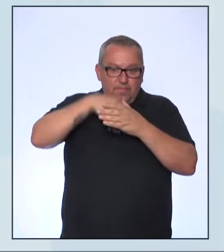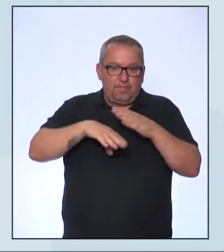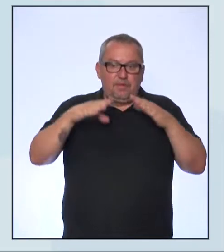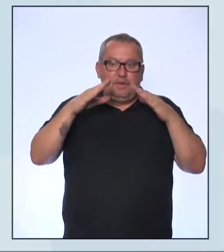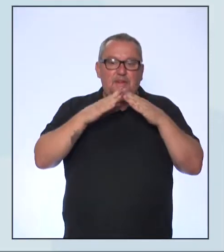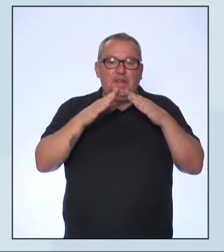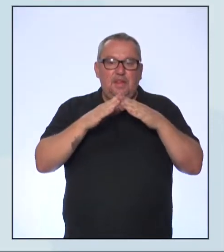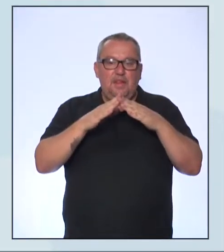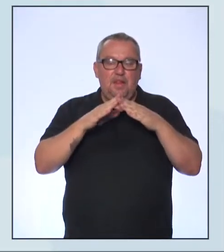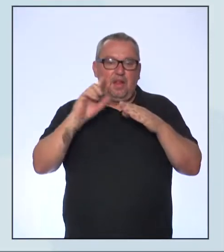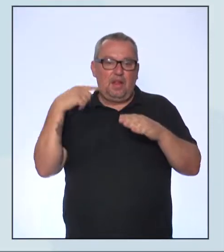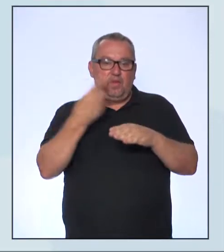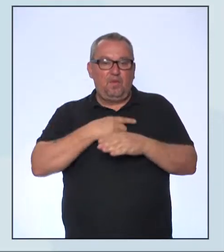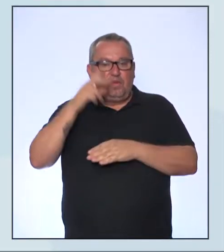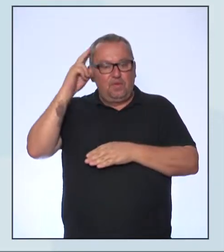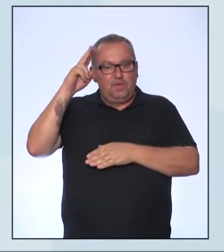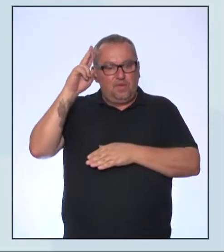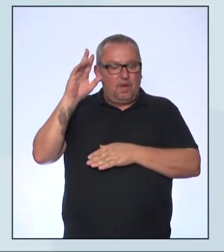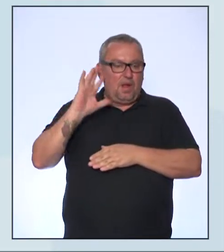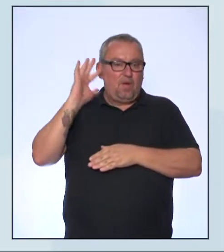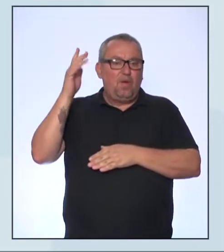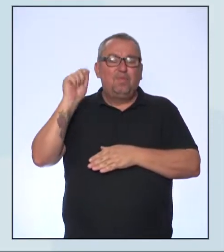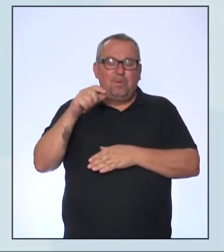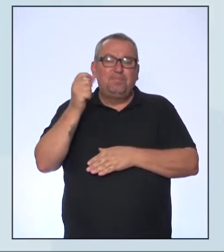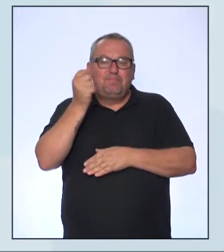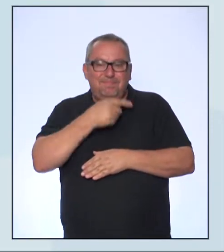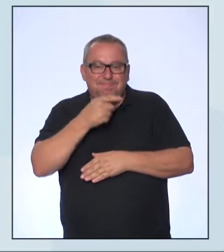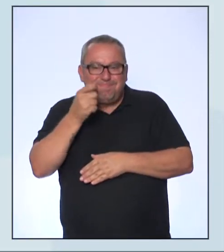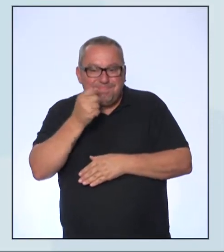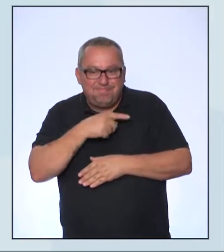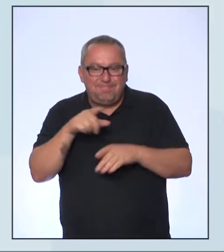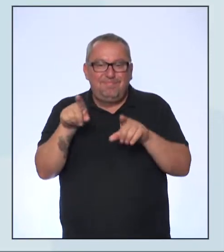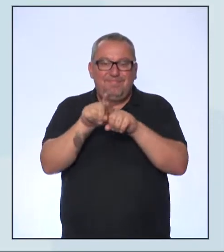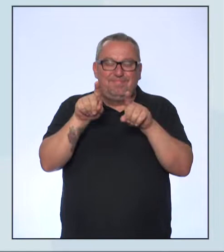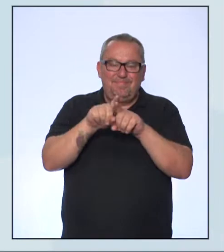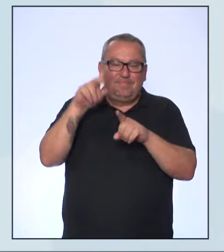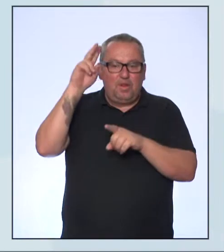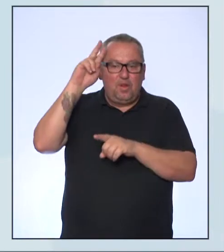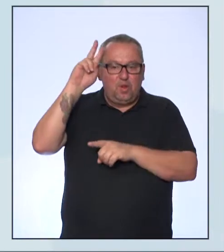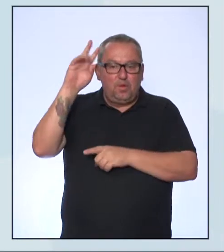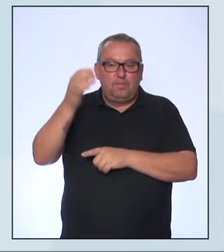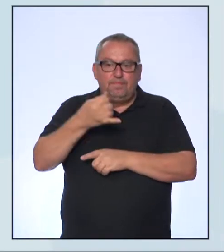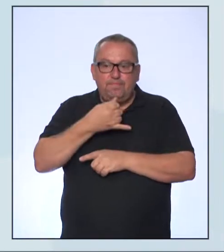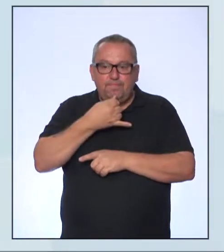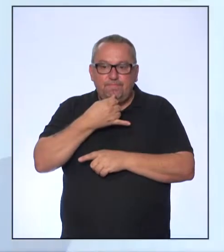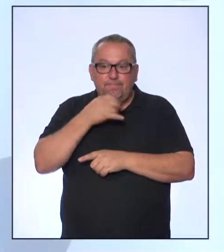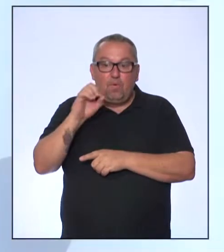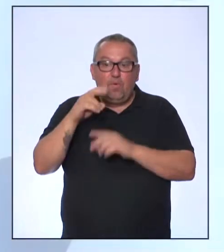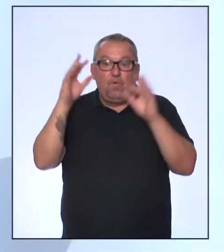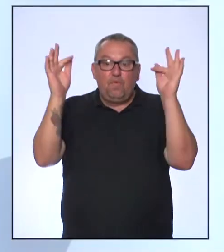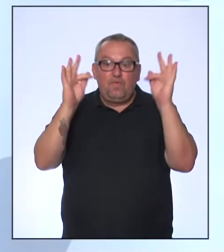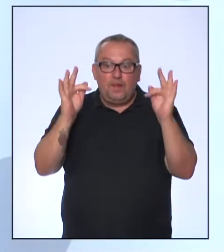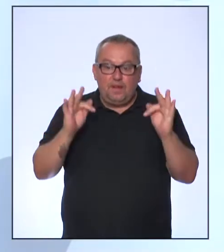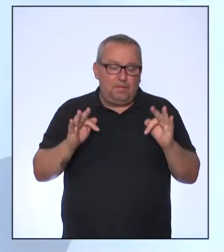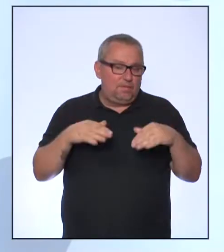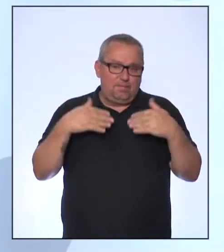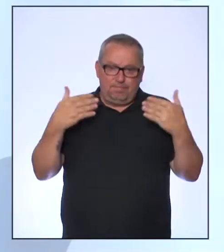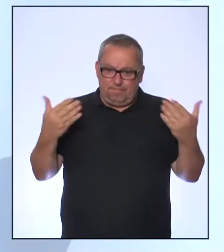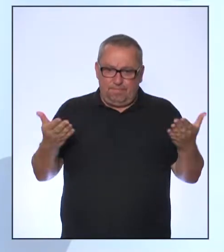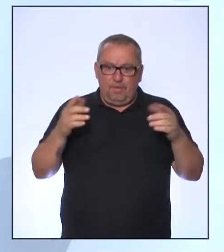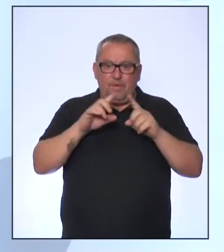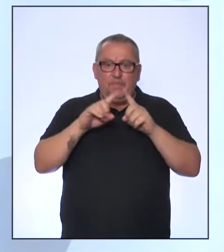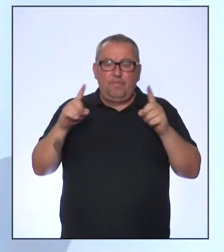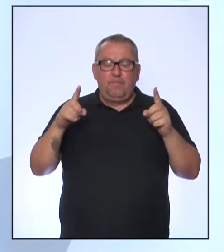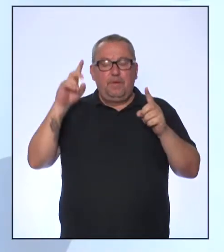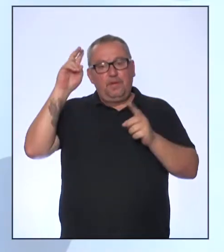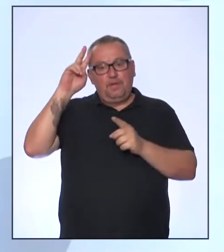elas acontecem. Pode ser uma história engraçada, uma história triste, uma história feliz, uma história infeliz, mas essas